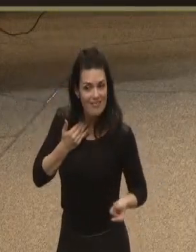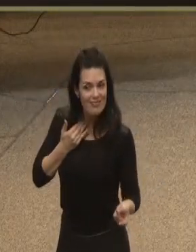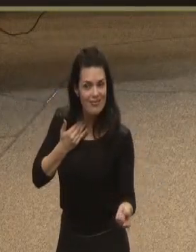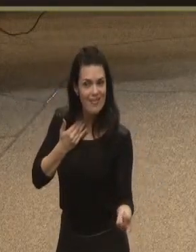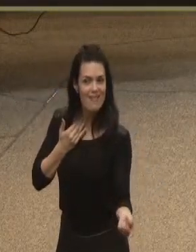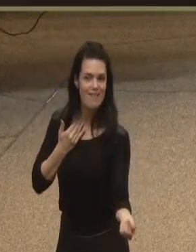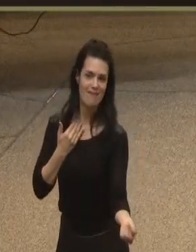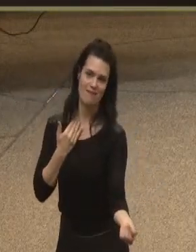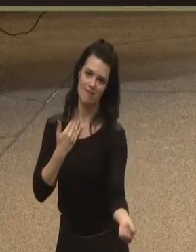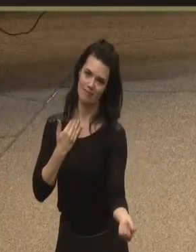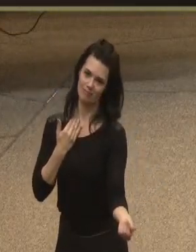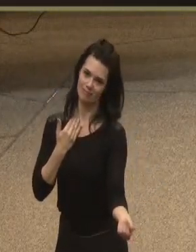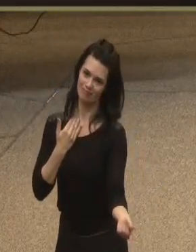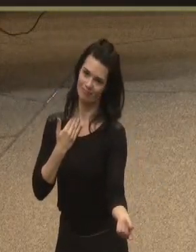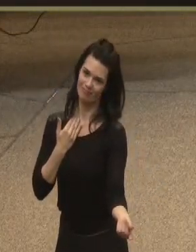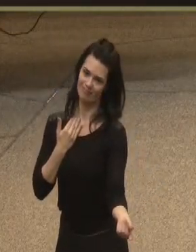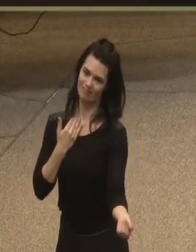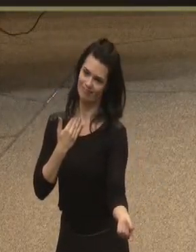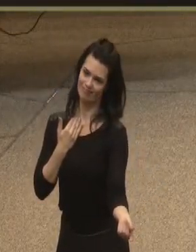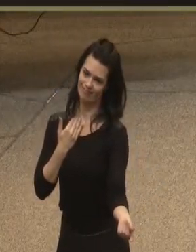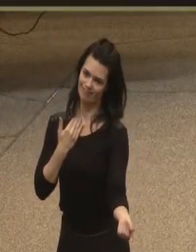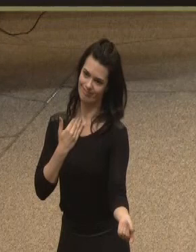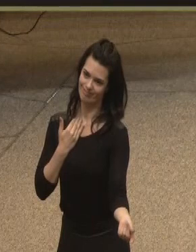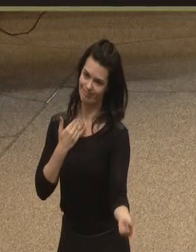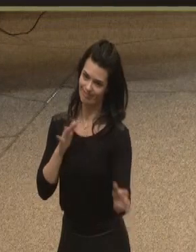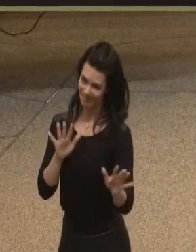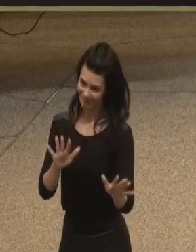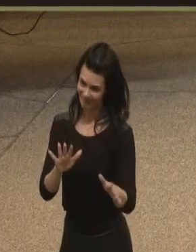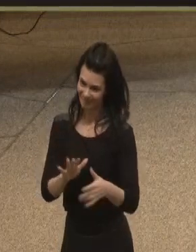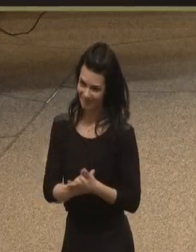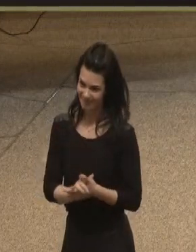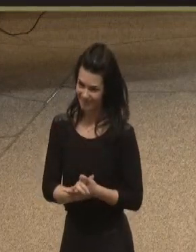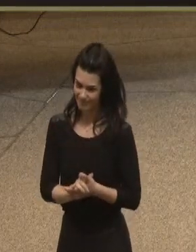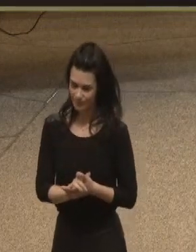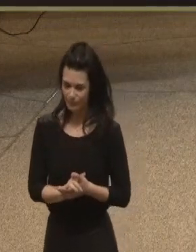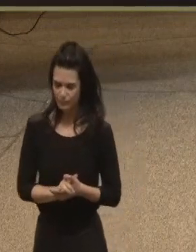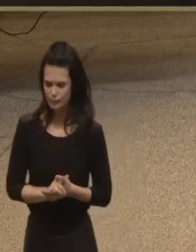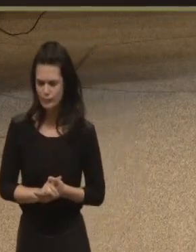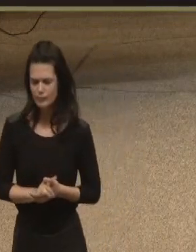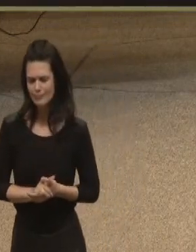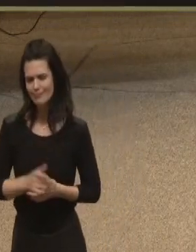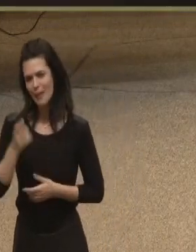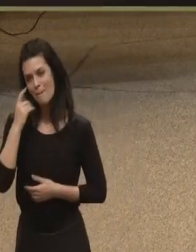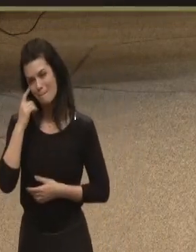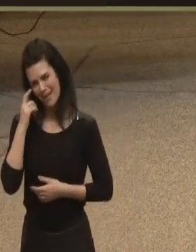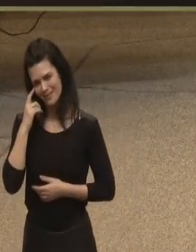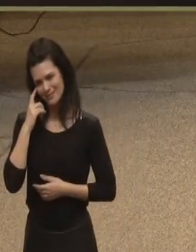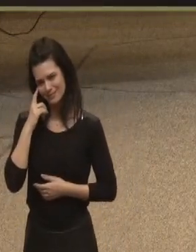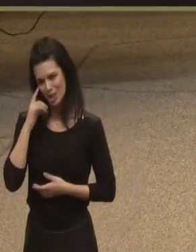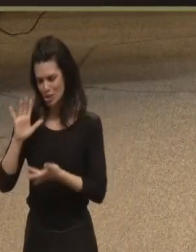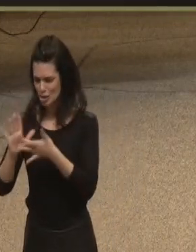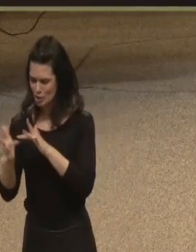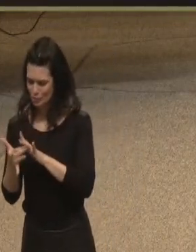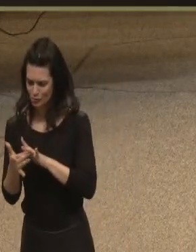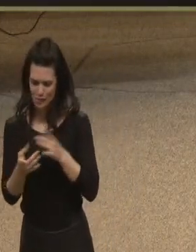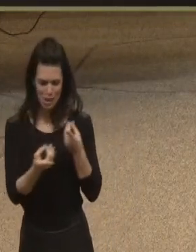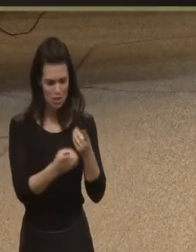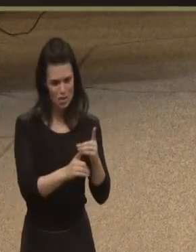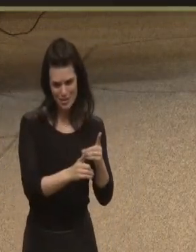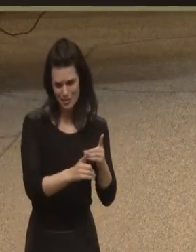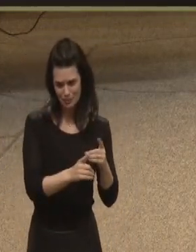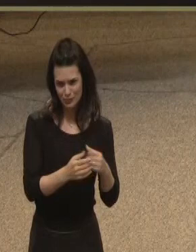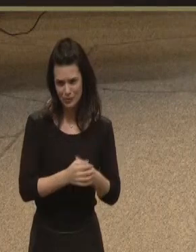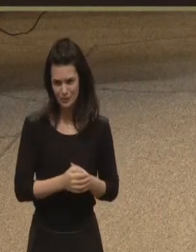Meus irmãos, percebam que cena triste aquela com que o Senhor Jesus se deparou. Seus discípulos amados,